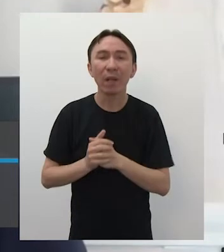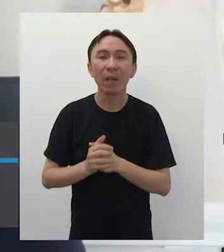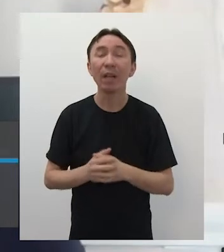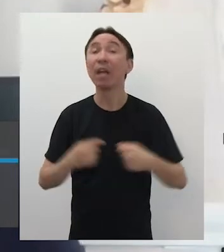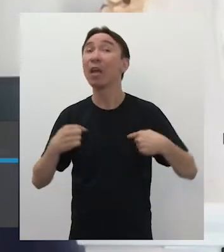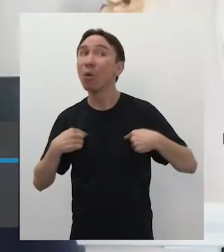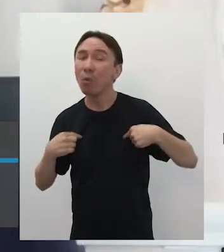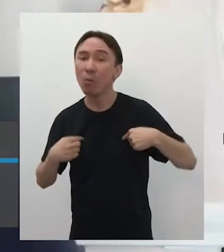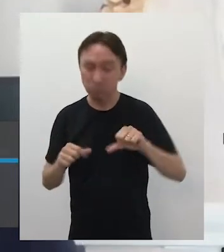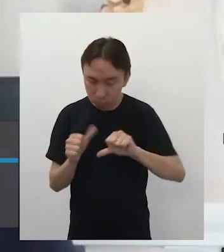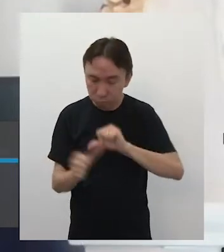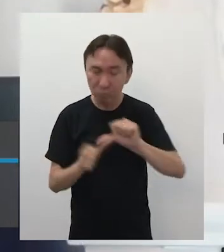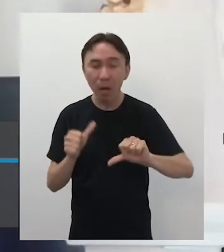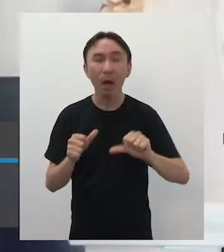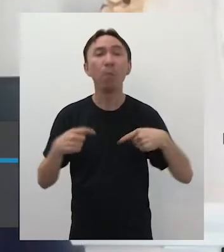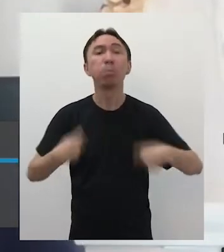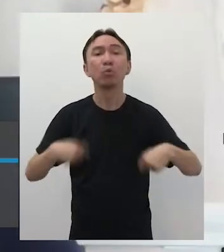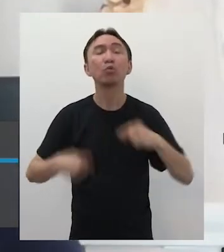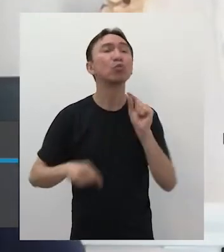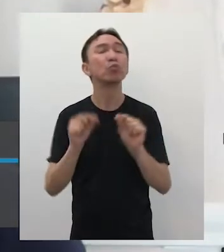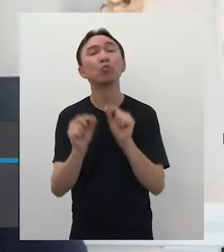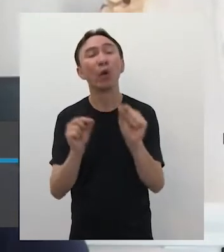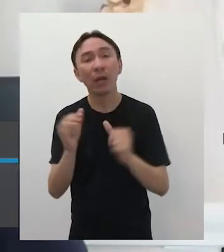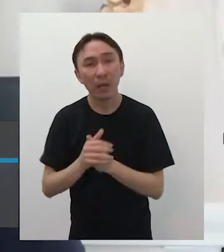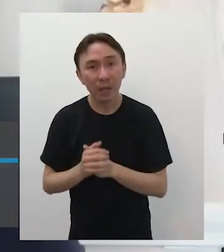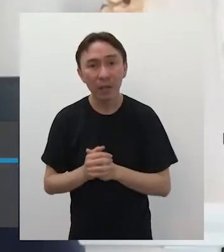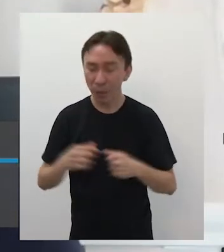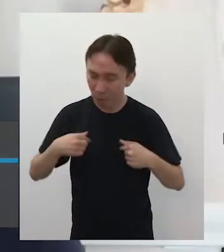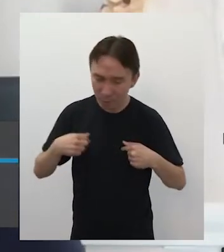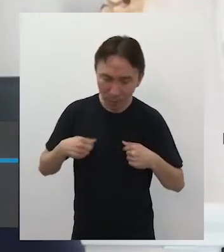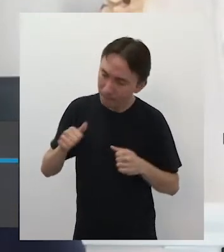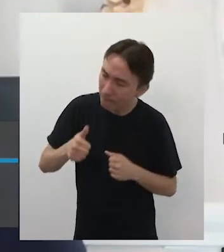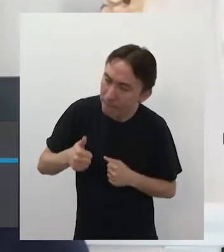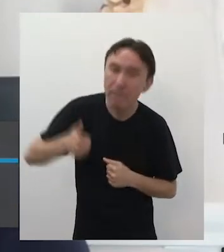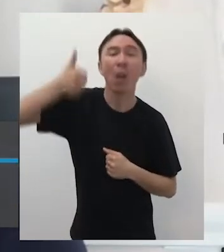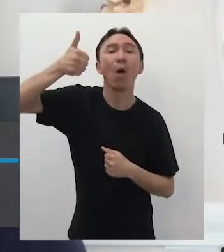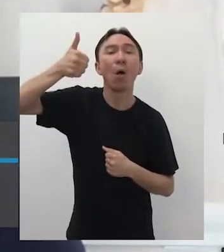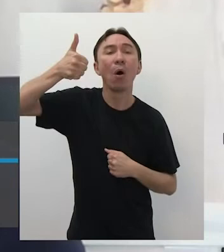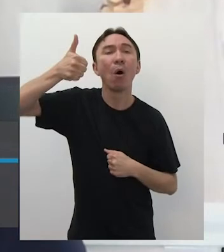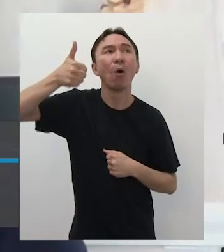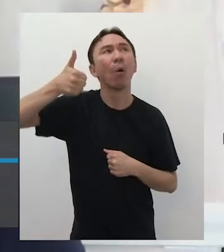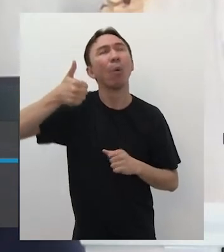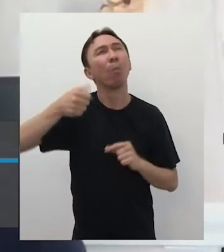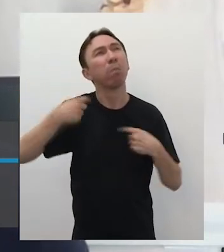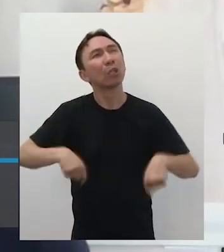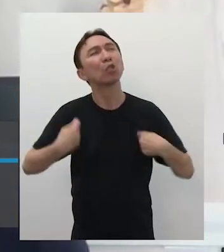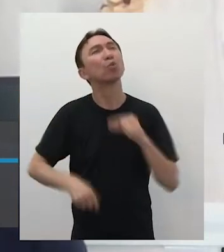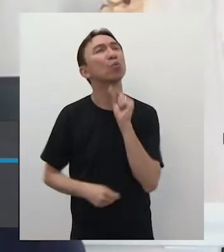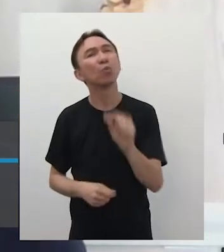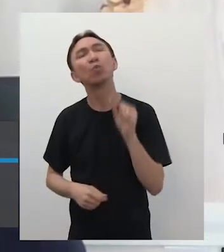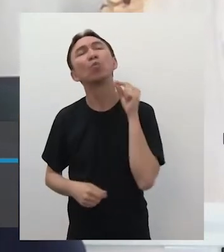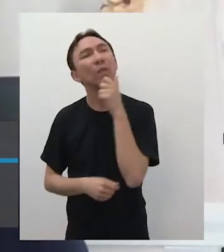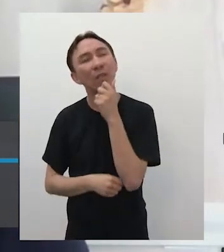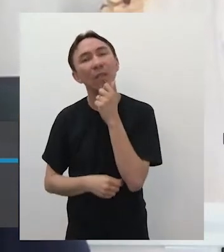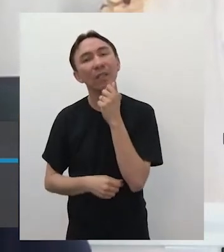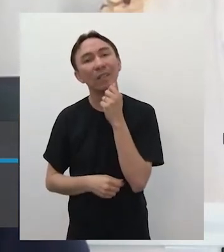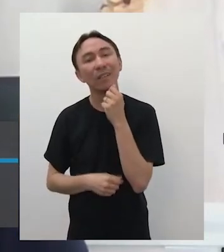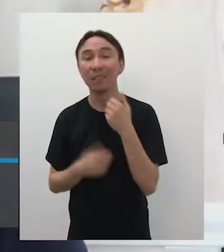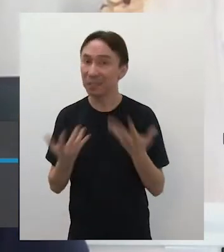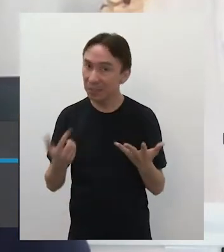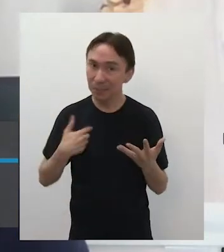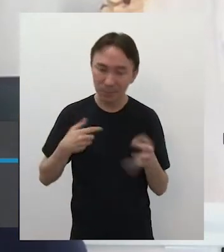Pela manhã, quando eu acordo, eu reflito assim, eu penso comigo mesma, assim, o que eu vou aprender